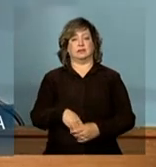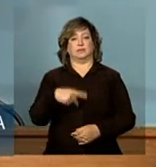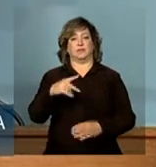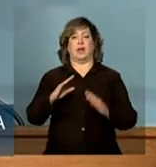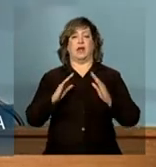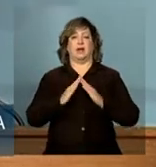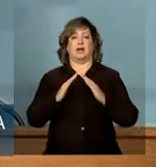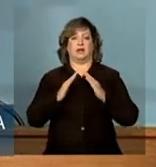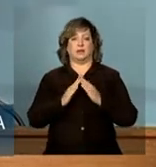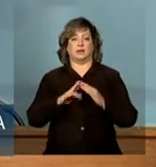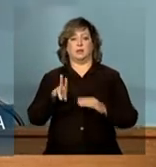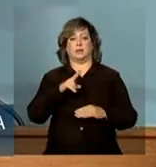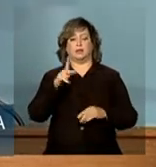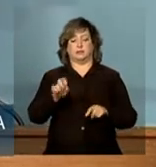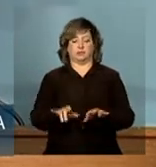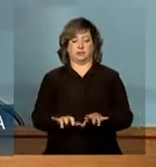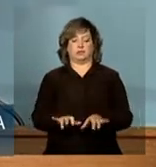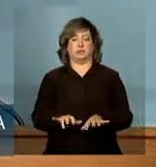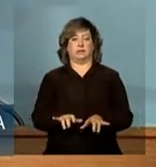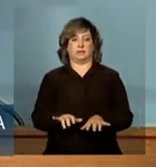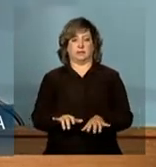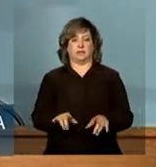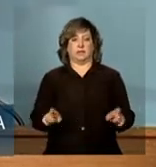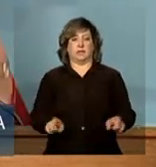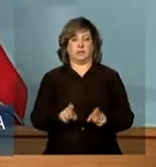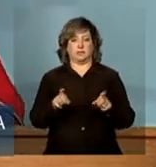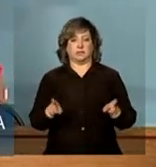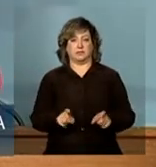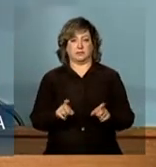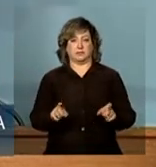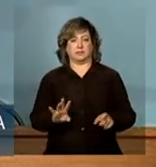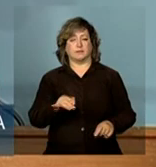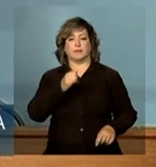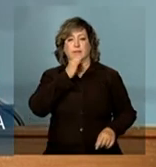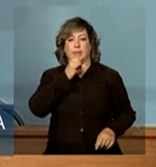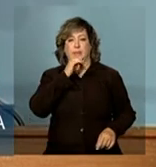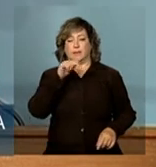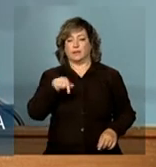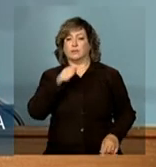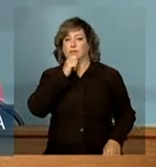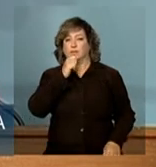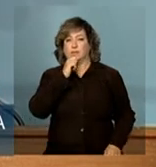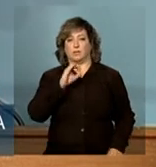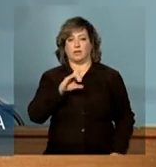casa, usando o seu computador. Mas vamos dizer que você não se classificou